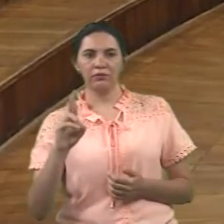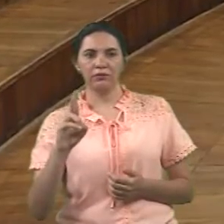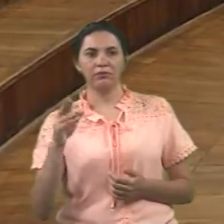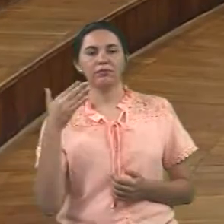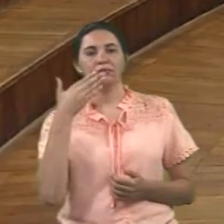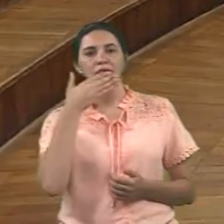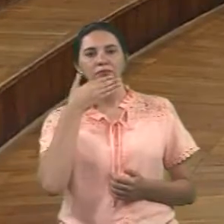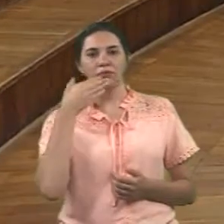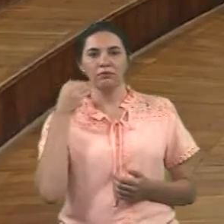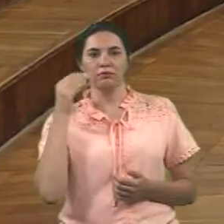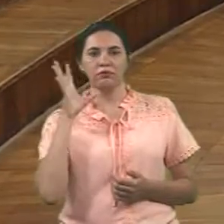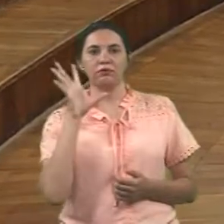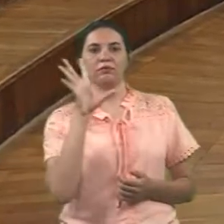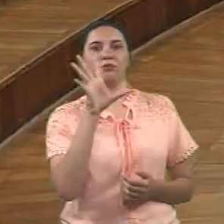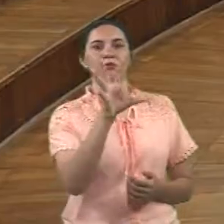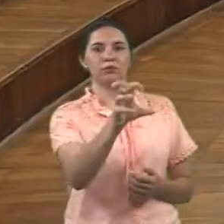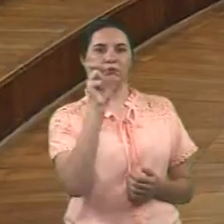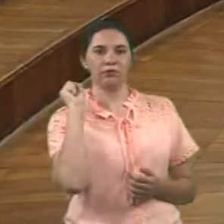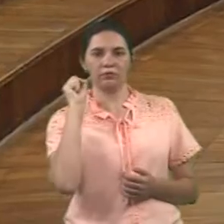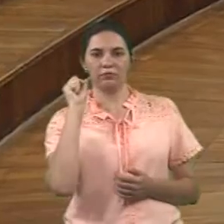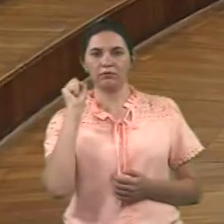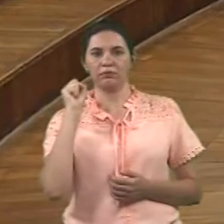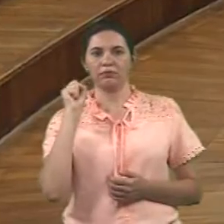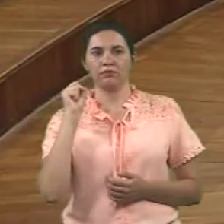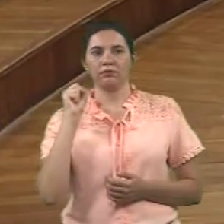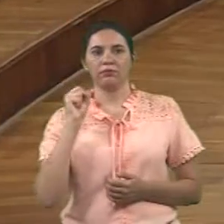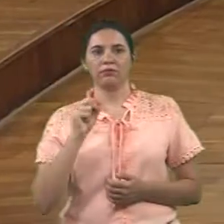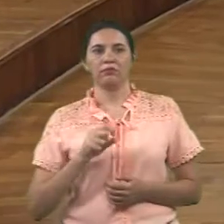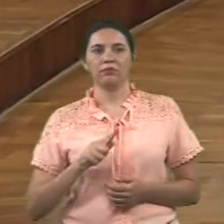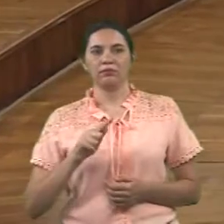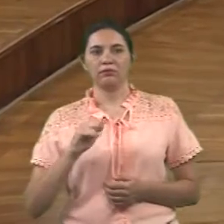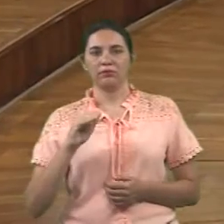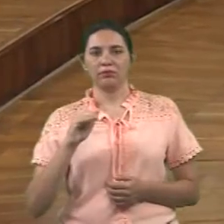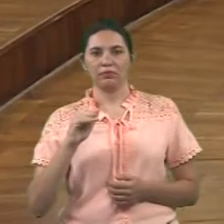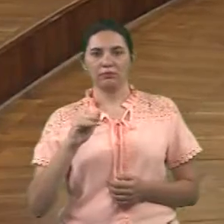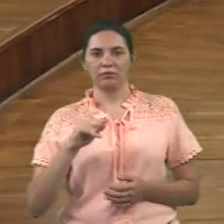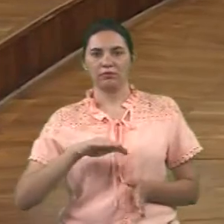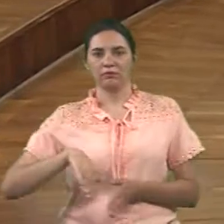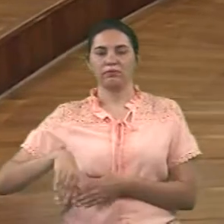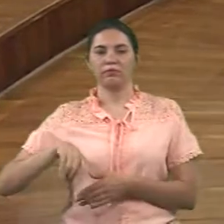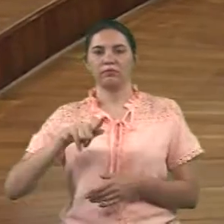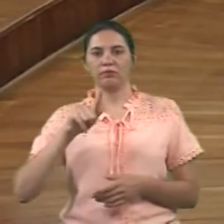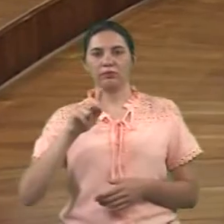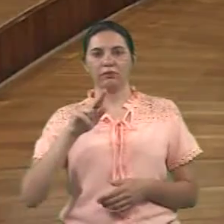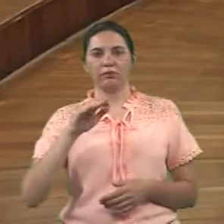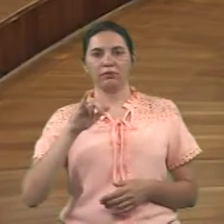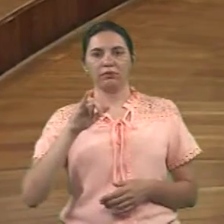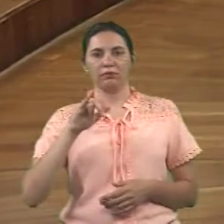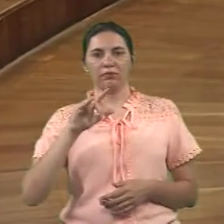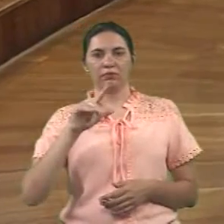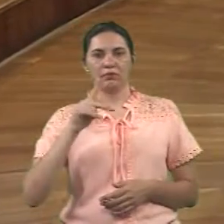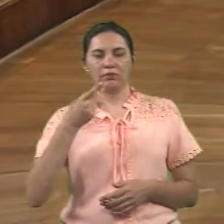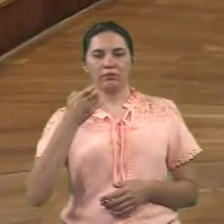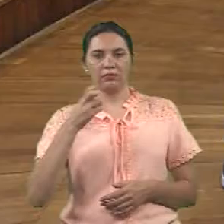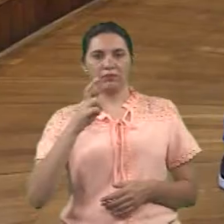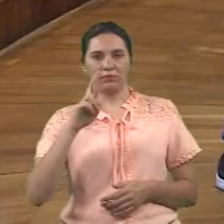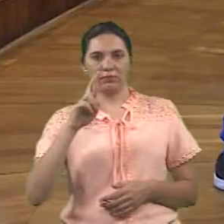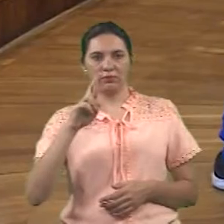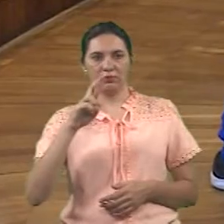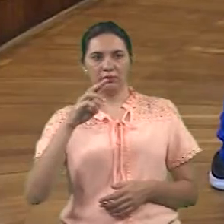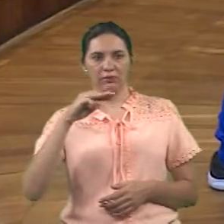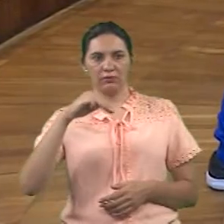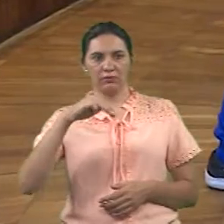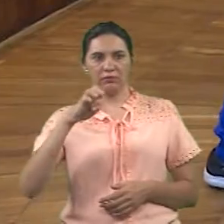melhor receptor o Guilherme pediu que ter ui melhor rebater rebatedor